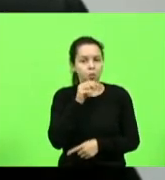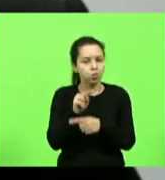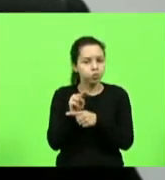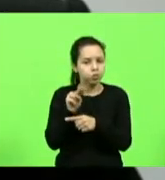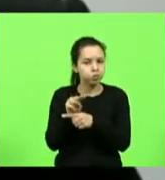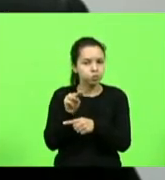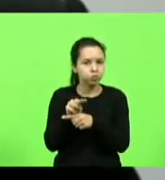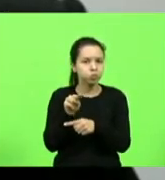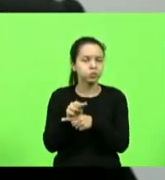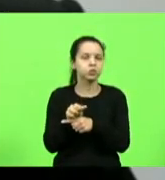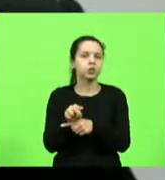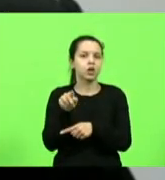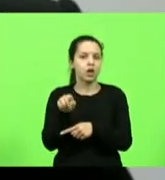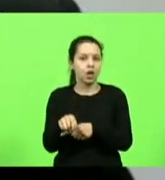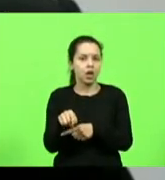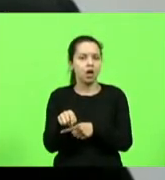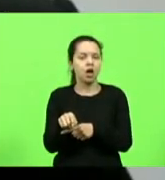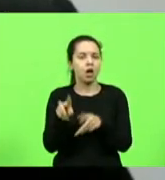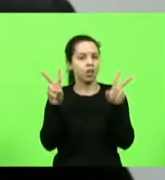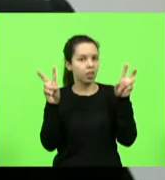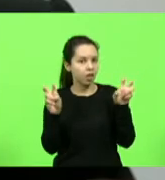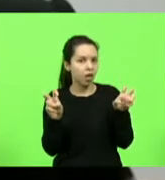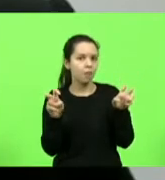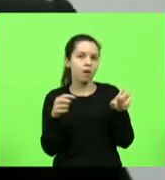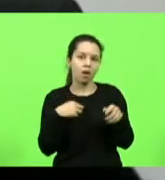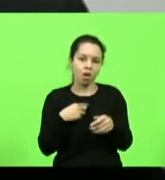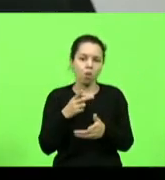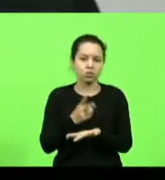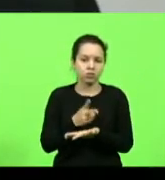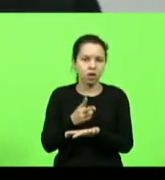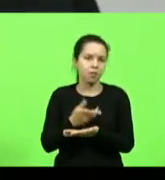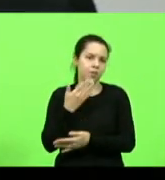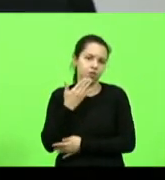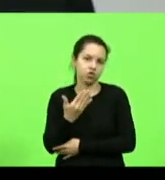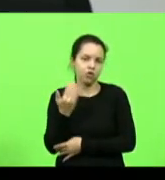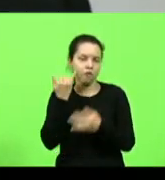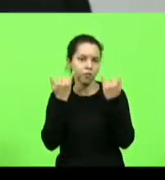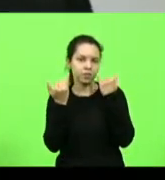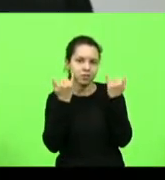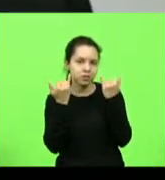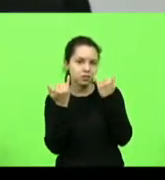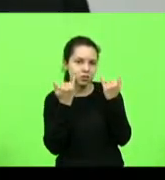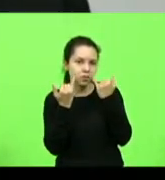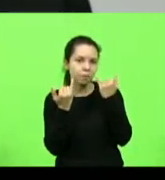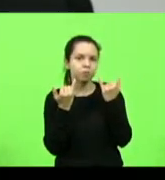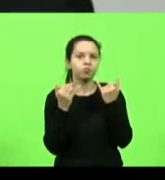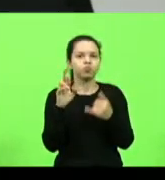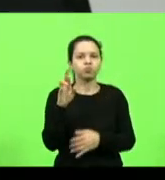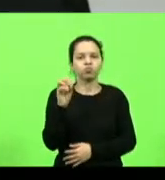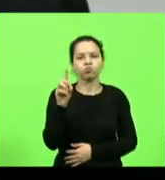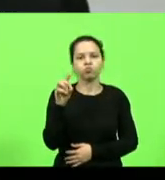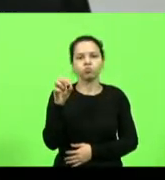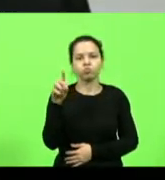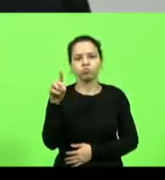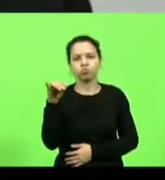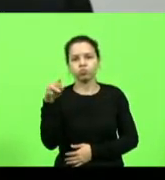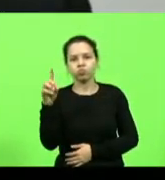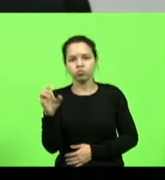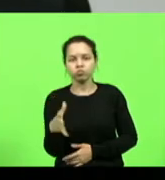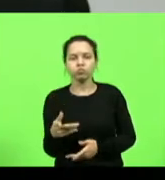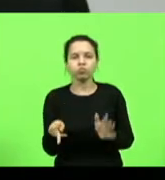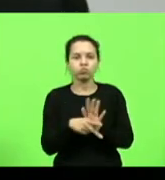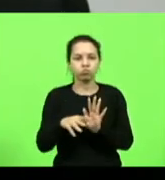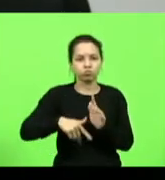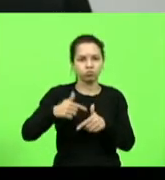essa questão Caminhos da Neve. Então, toda hora estou solicitando informações ao Ronaldo, do DENIT, que tem um estudo de